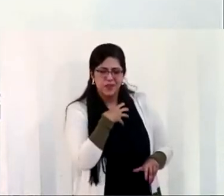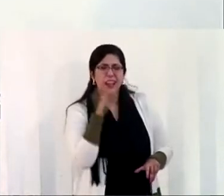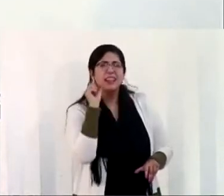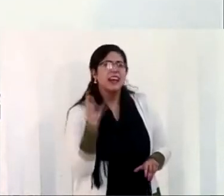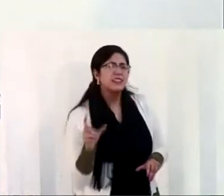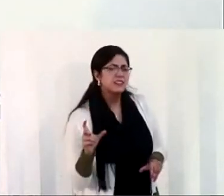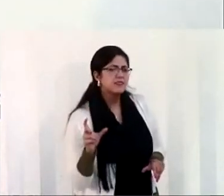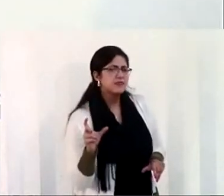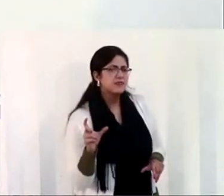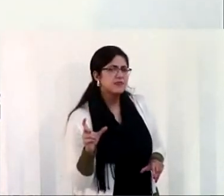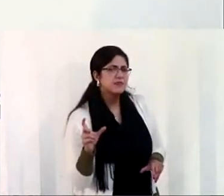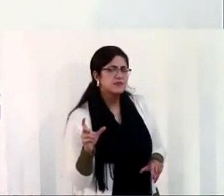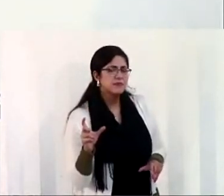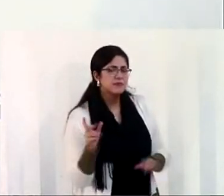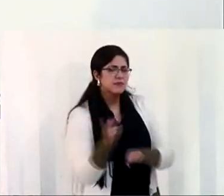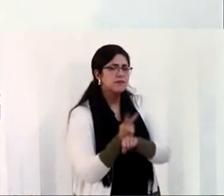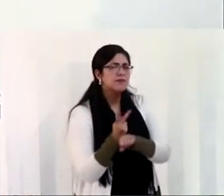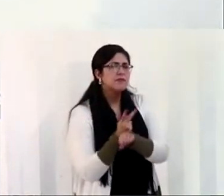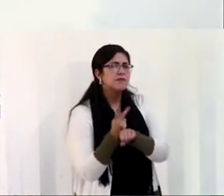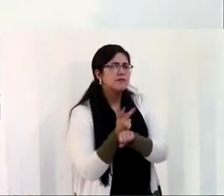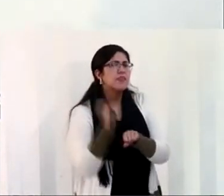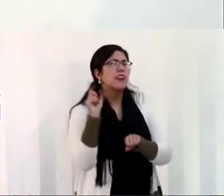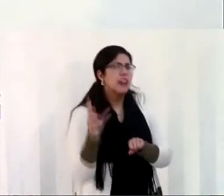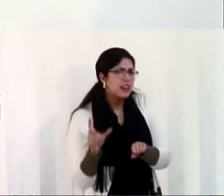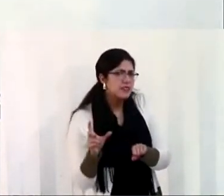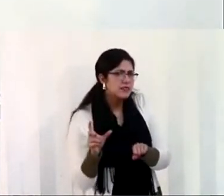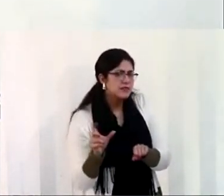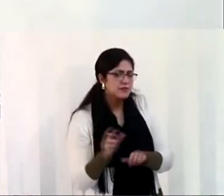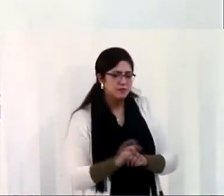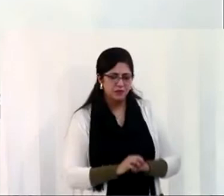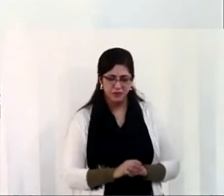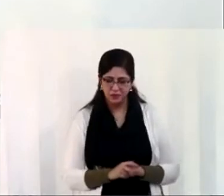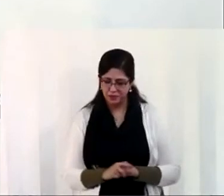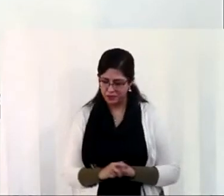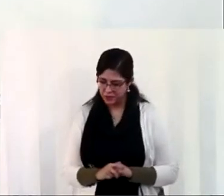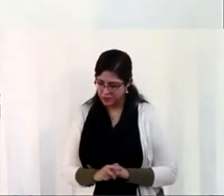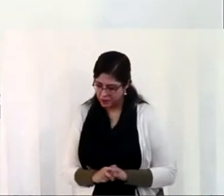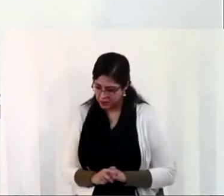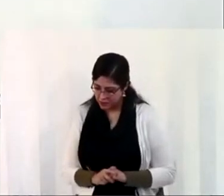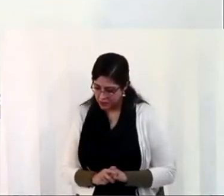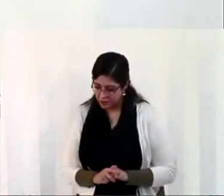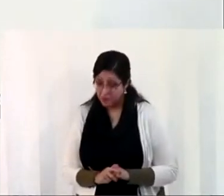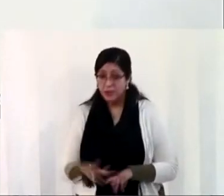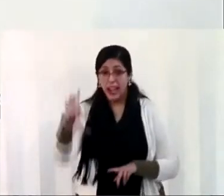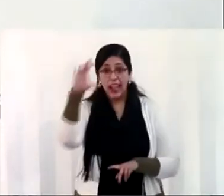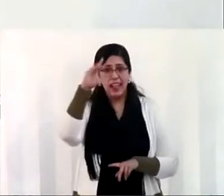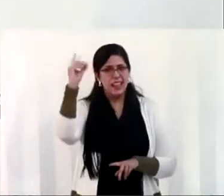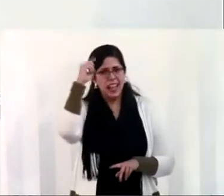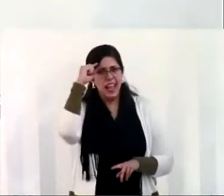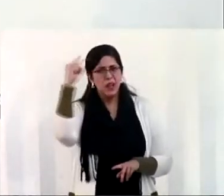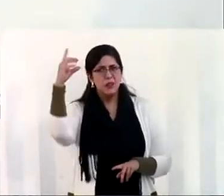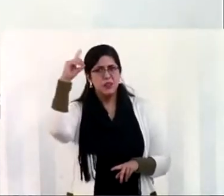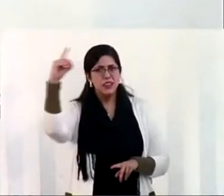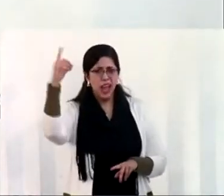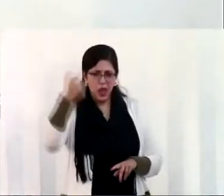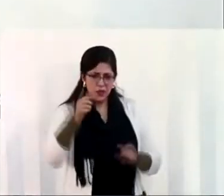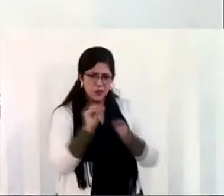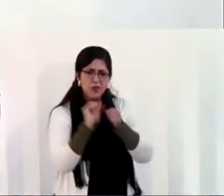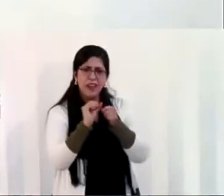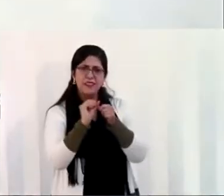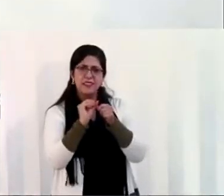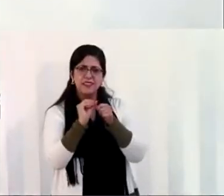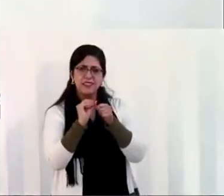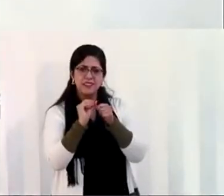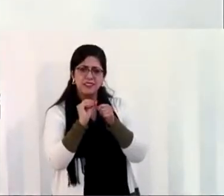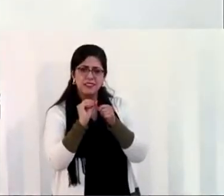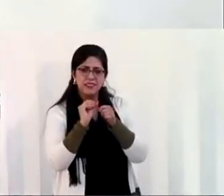Quem? Agora, vocês não podem esquecer que fui eu que fiz isso, e que quando vocês chegaram na